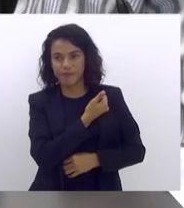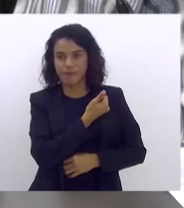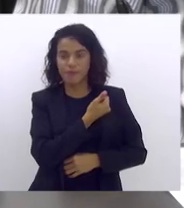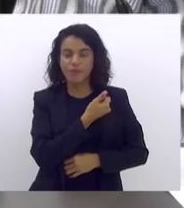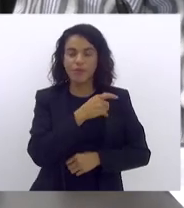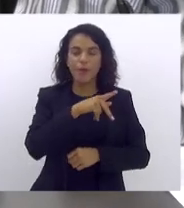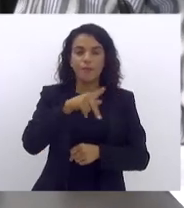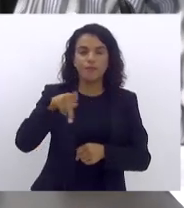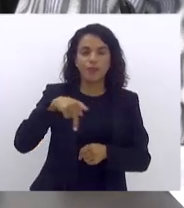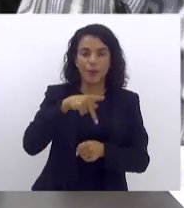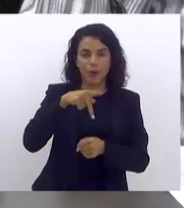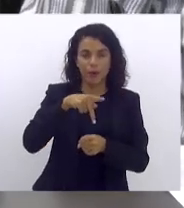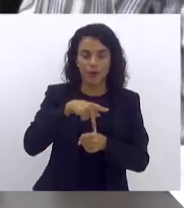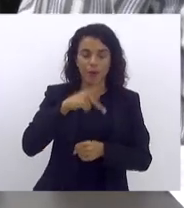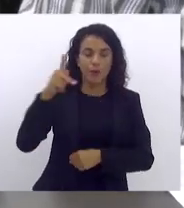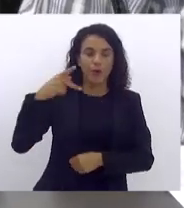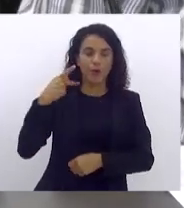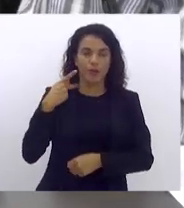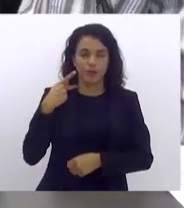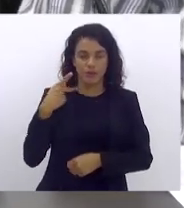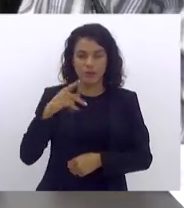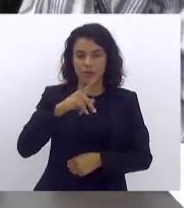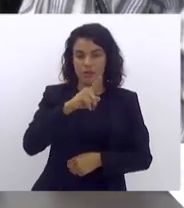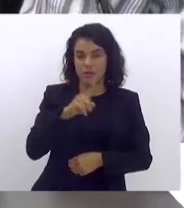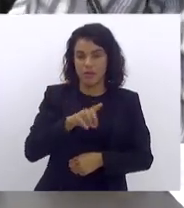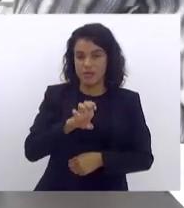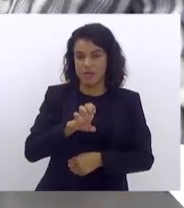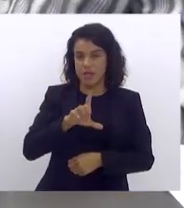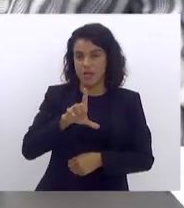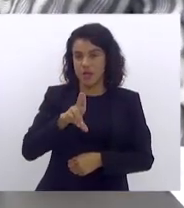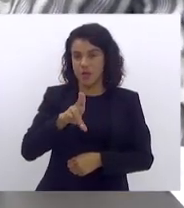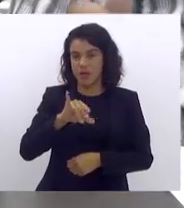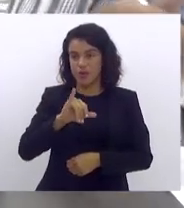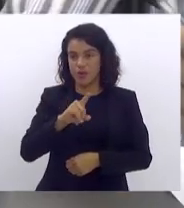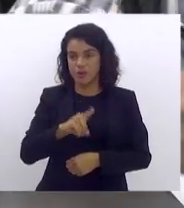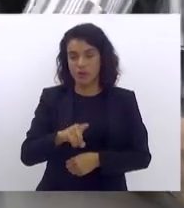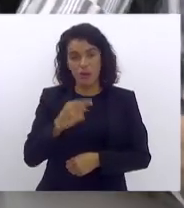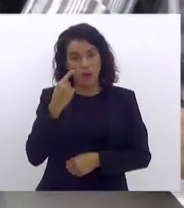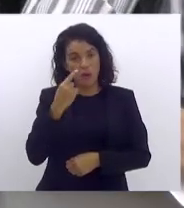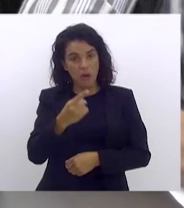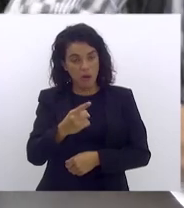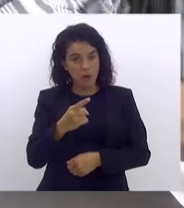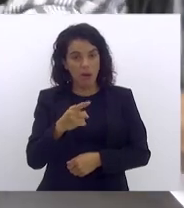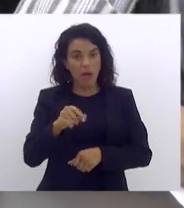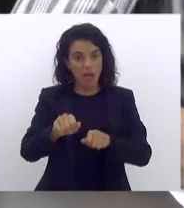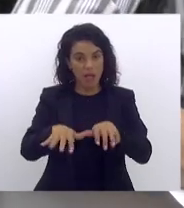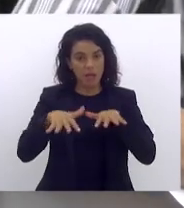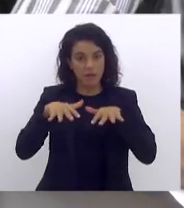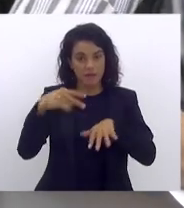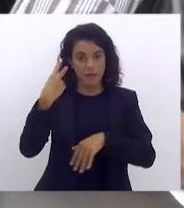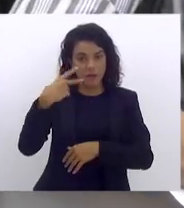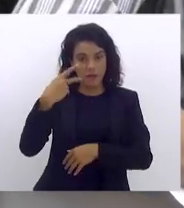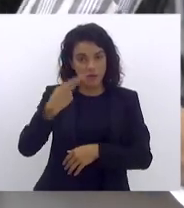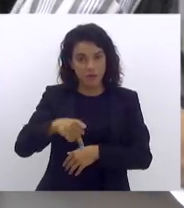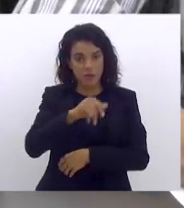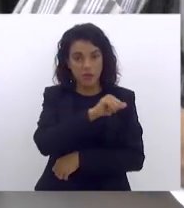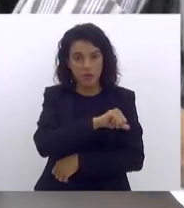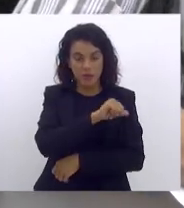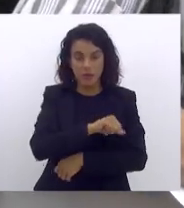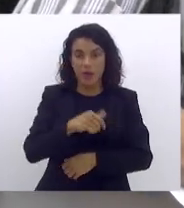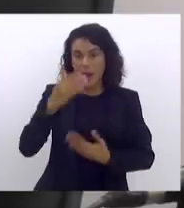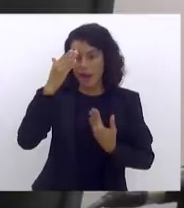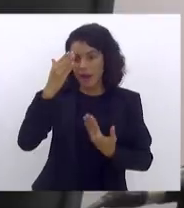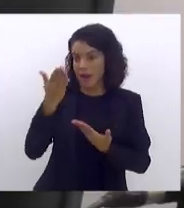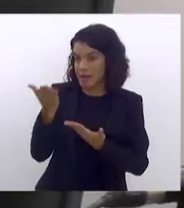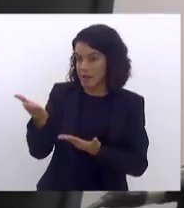E depois eu vi que a Câmara aqui do Rio que provocou isso. Olha que coisa interessante. Aliás, deputado Mink, se me permite uma parte, agradecer a